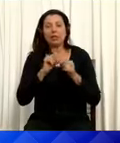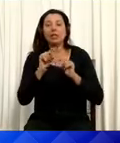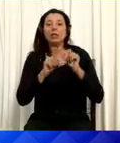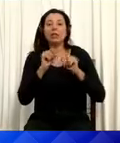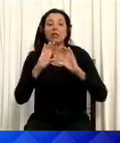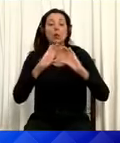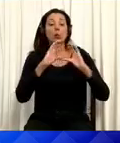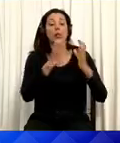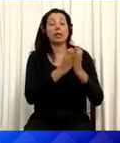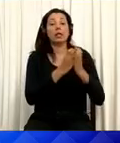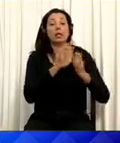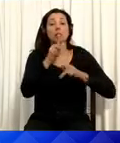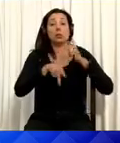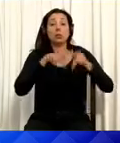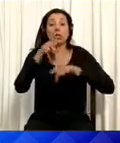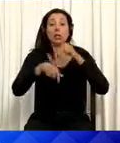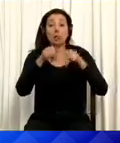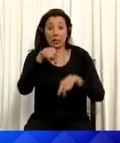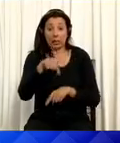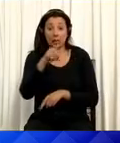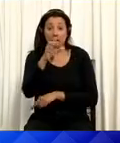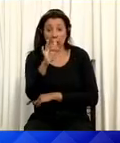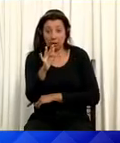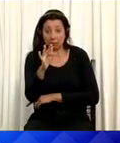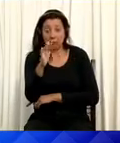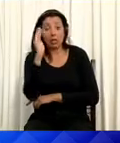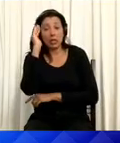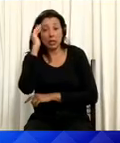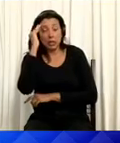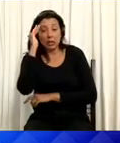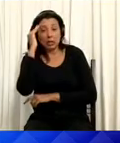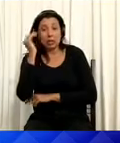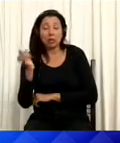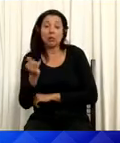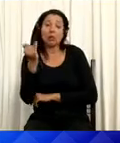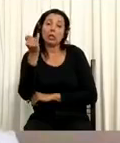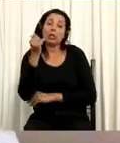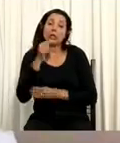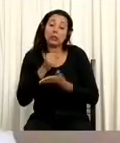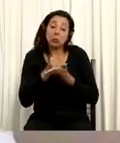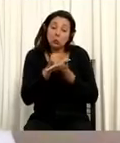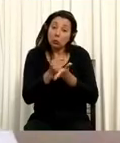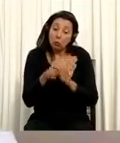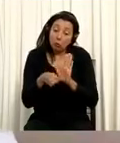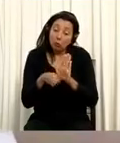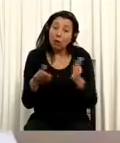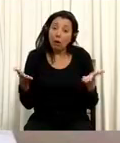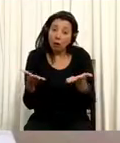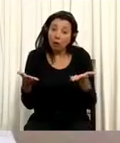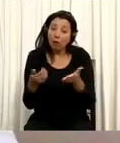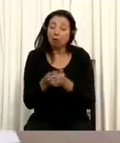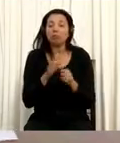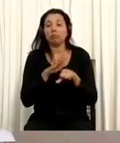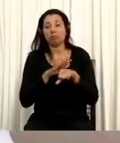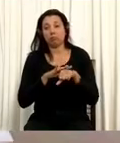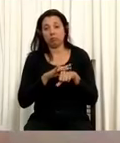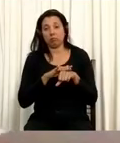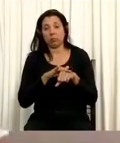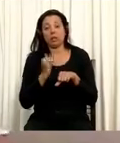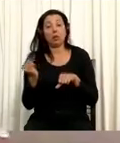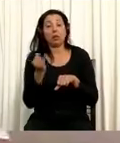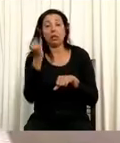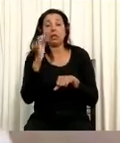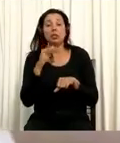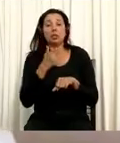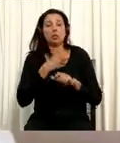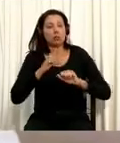comunidade, a população de Brasília, compreenda a importância da solidariedade nesse momento de pandemia. A importância de